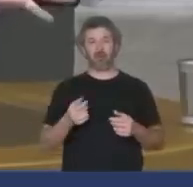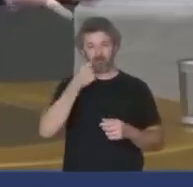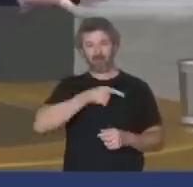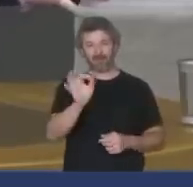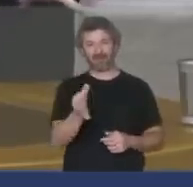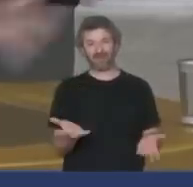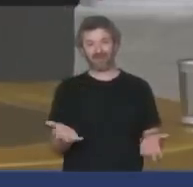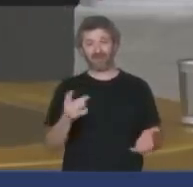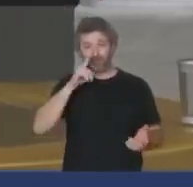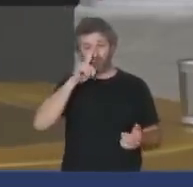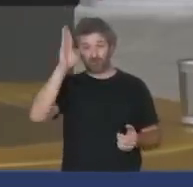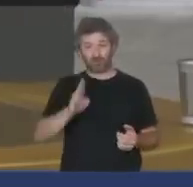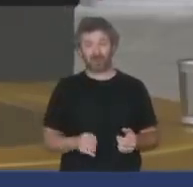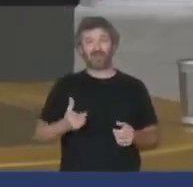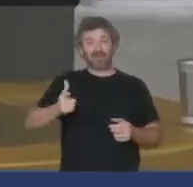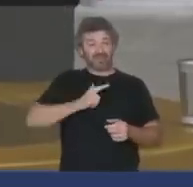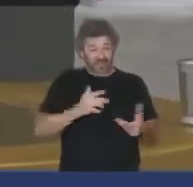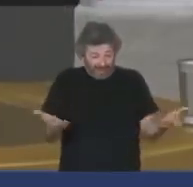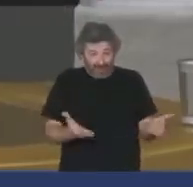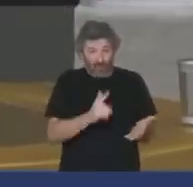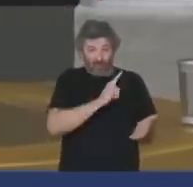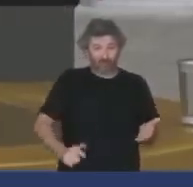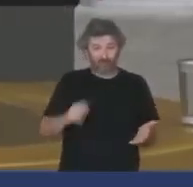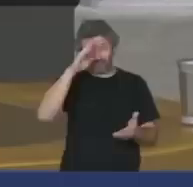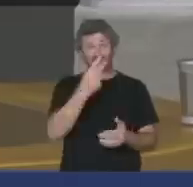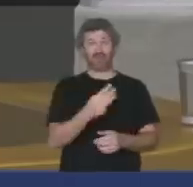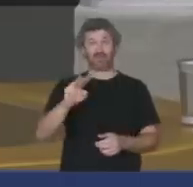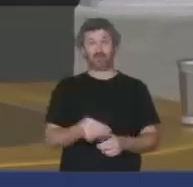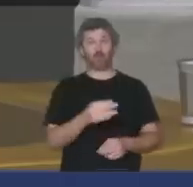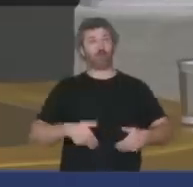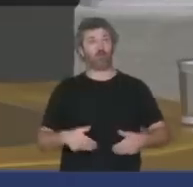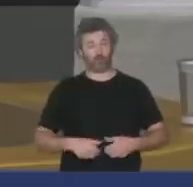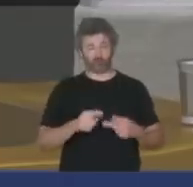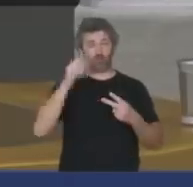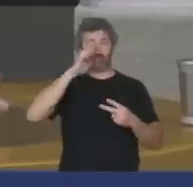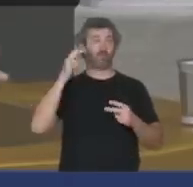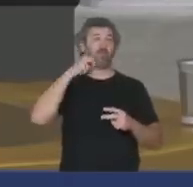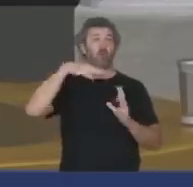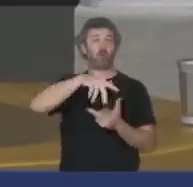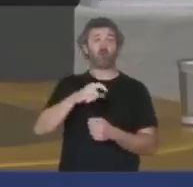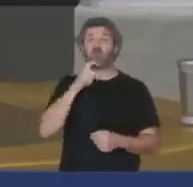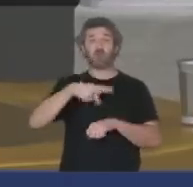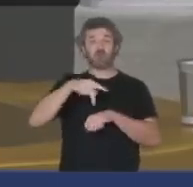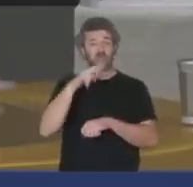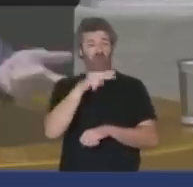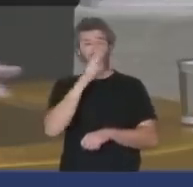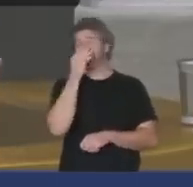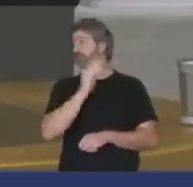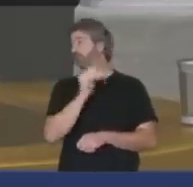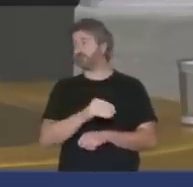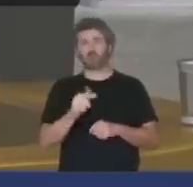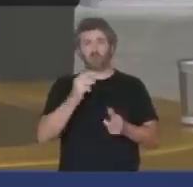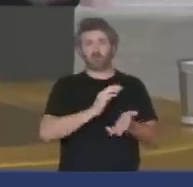é piada. O Risco Brasil está nesse governo. 33 milhões passando fome, o Brasil envergonhado no mundo, nenhum país olhando para o